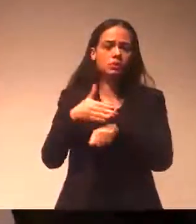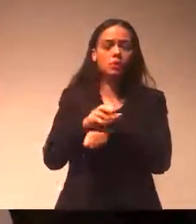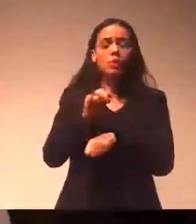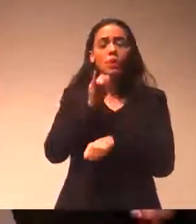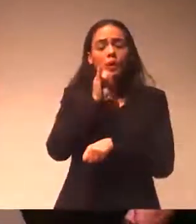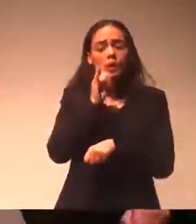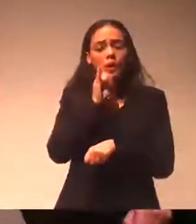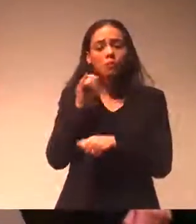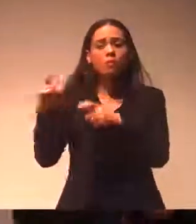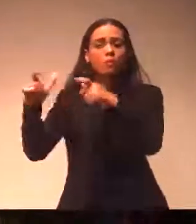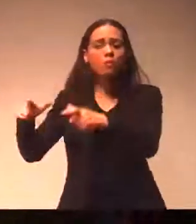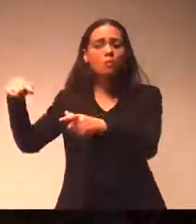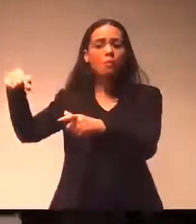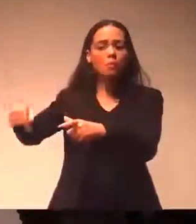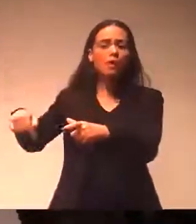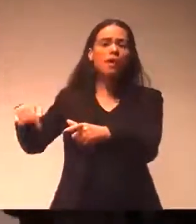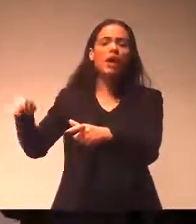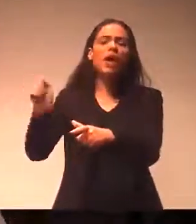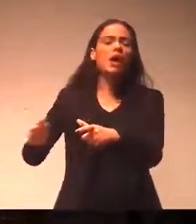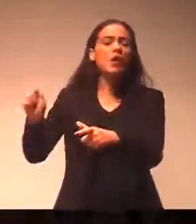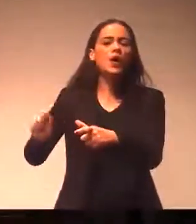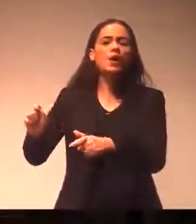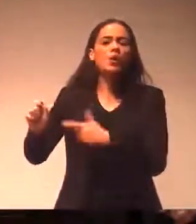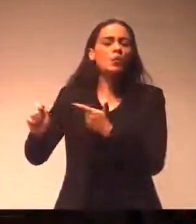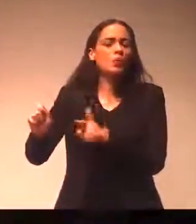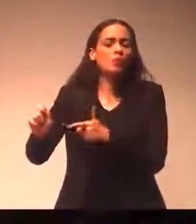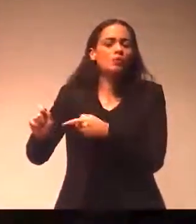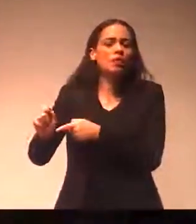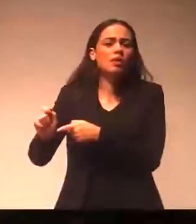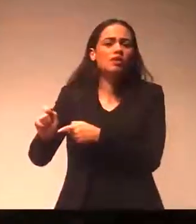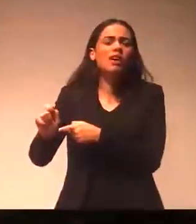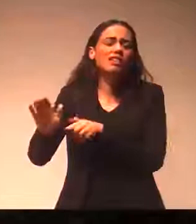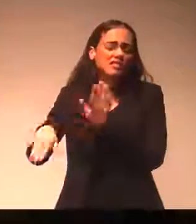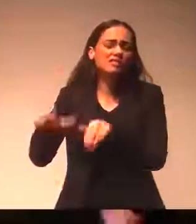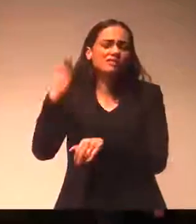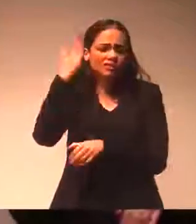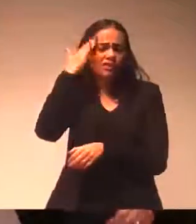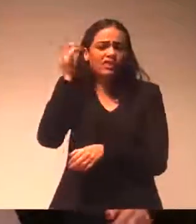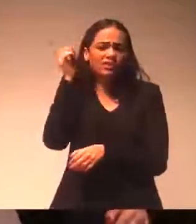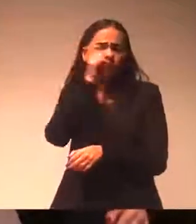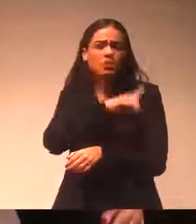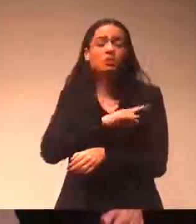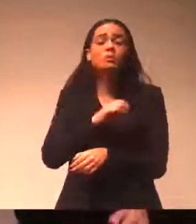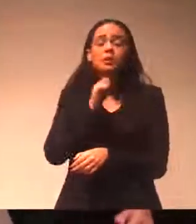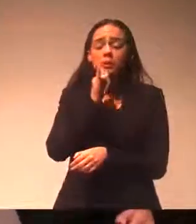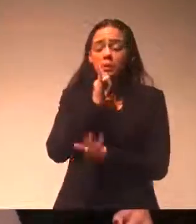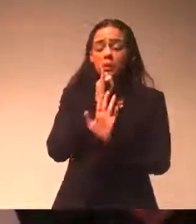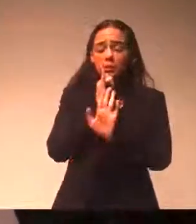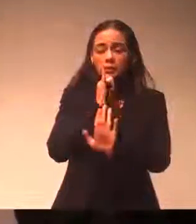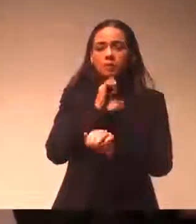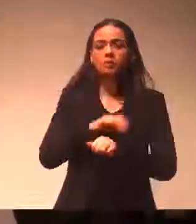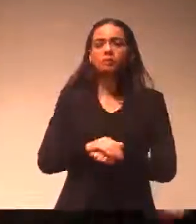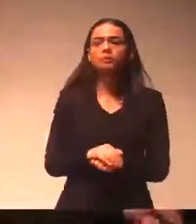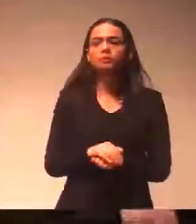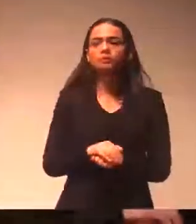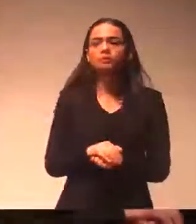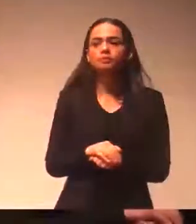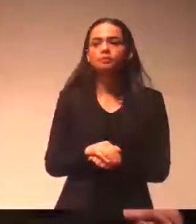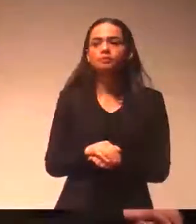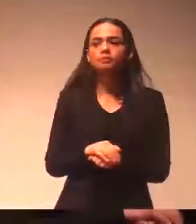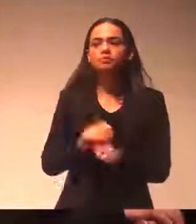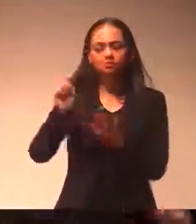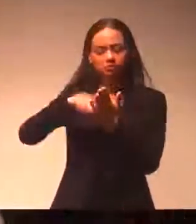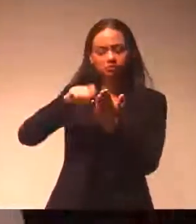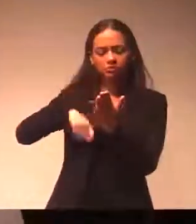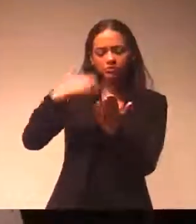porque é difícil montar uma associação, pagar advogado, manter contador e tal. Mas se a pessoa, por exemplo, trouxer um abaixo-assinado reconhecido